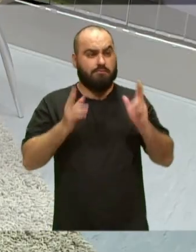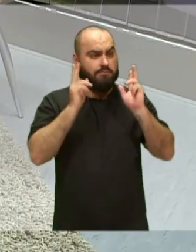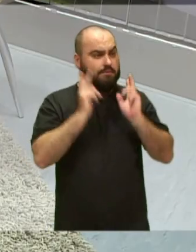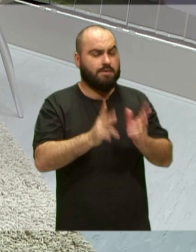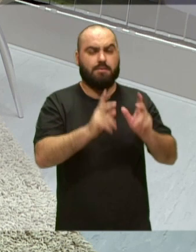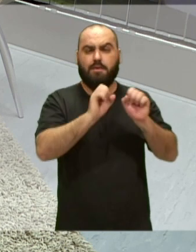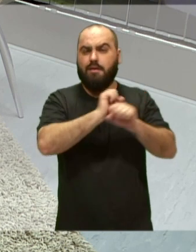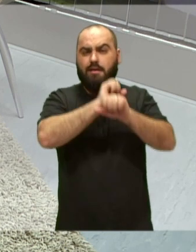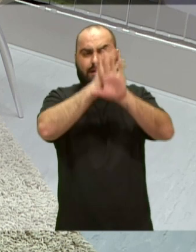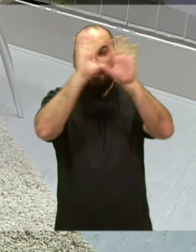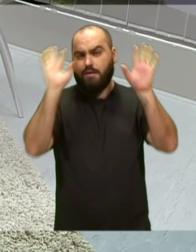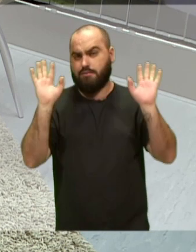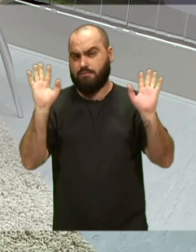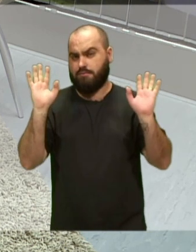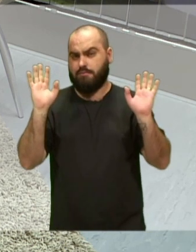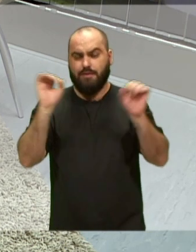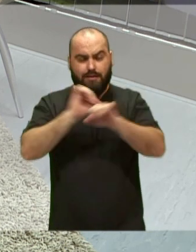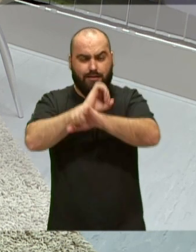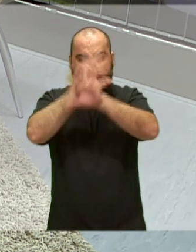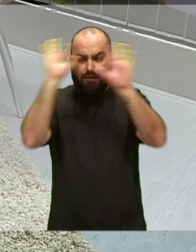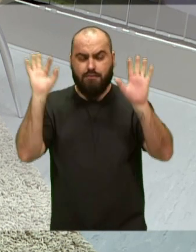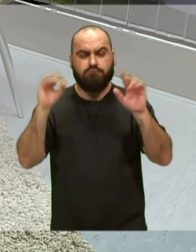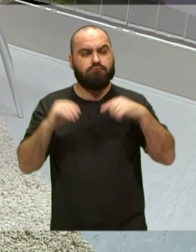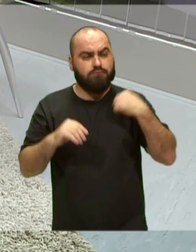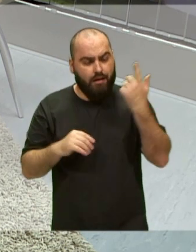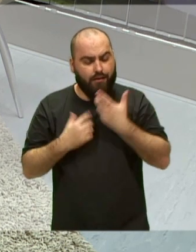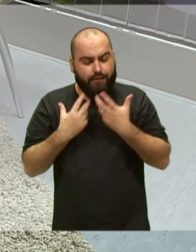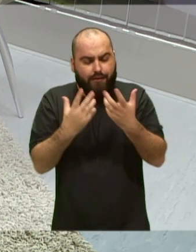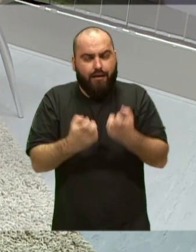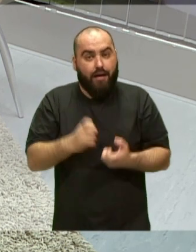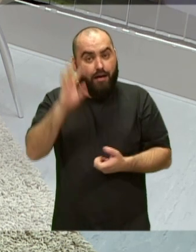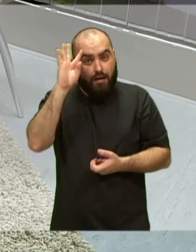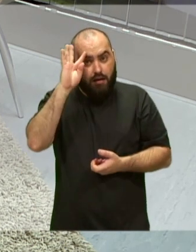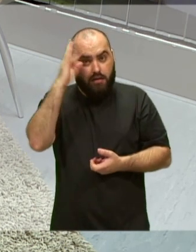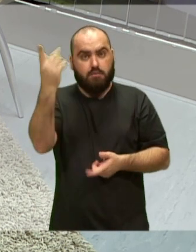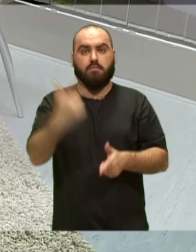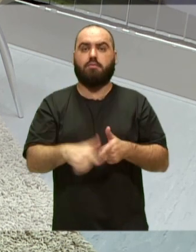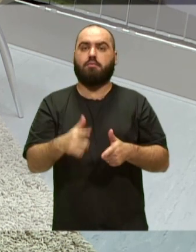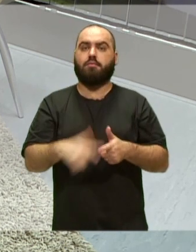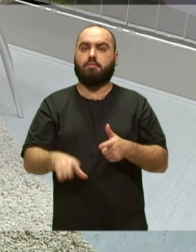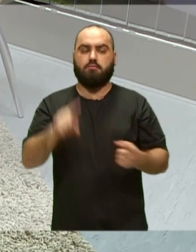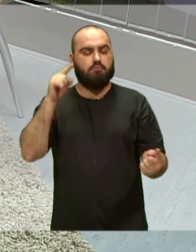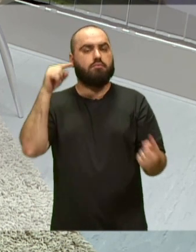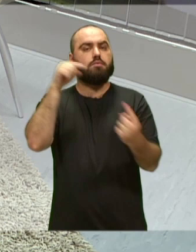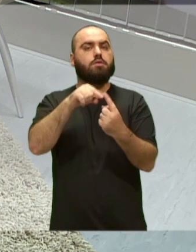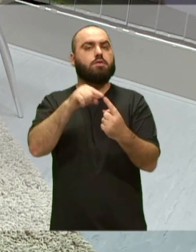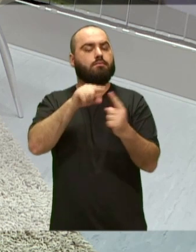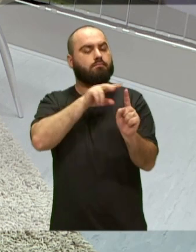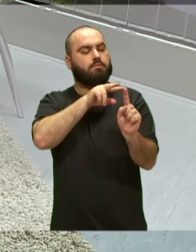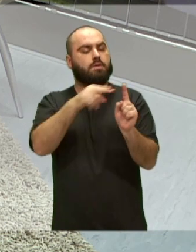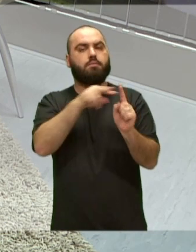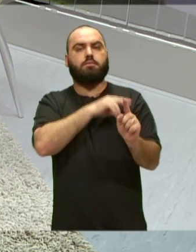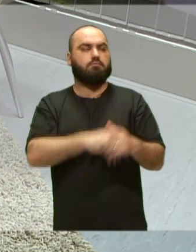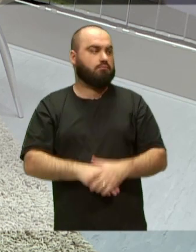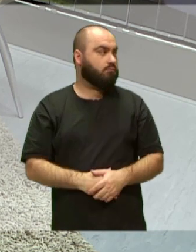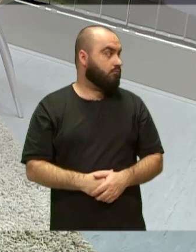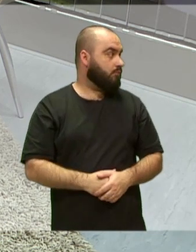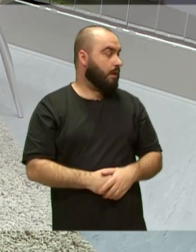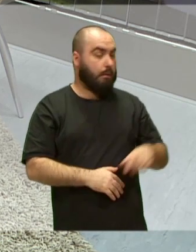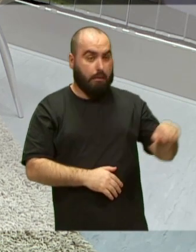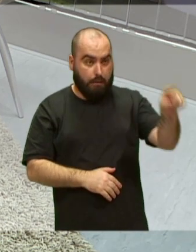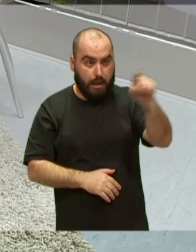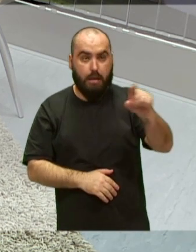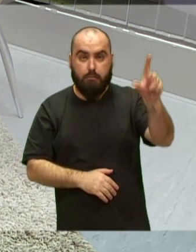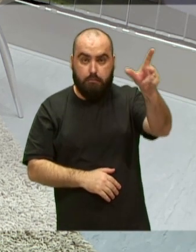claro sabe e Maurício que a gente quer resolver e o nosso objetivo é trazer transparência então eles perceberam que a